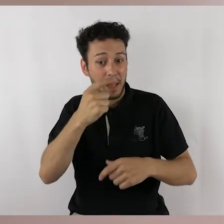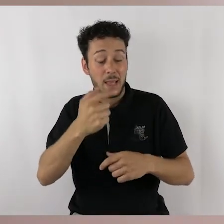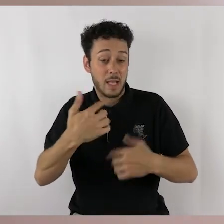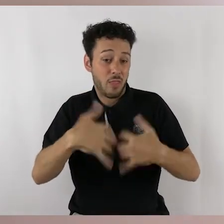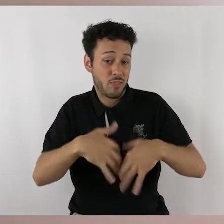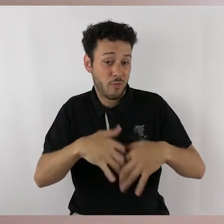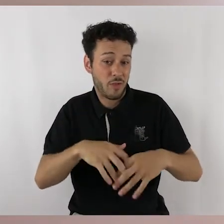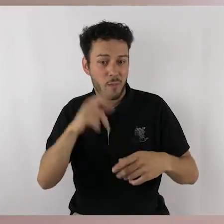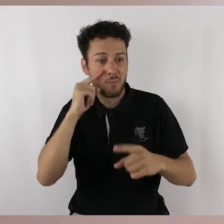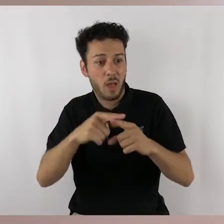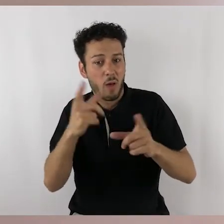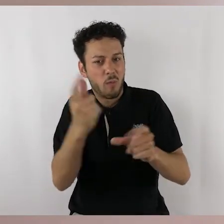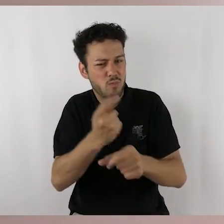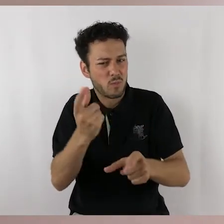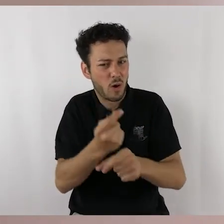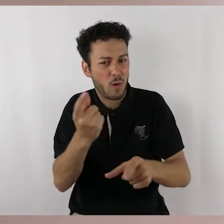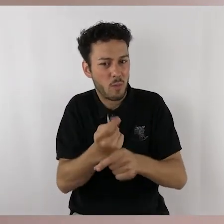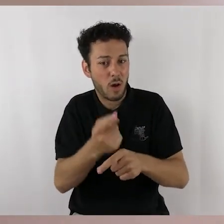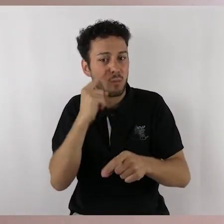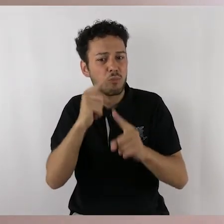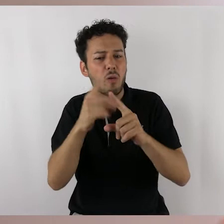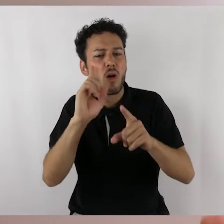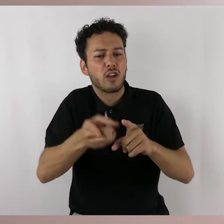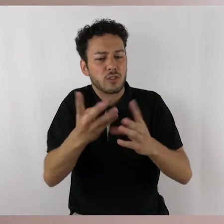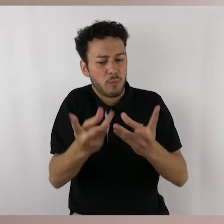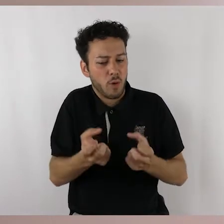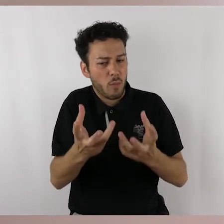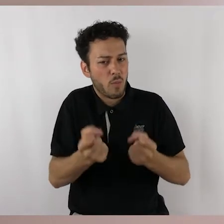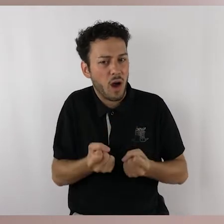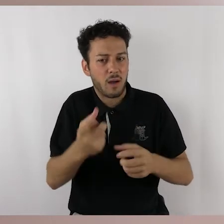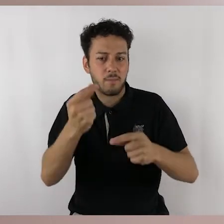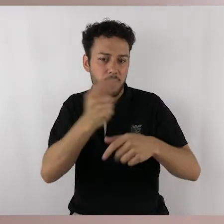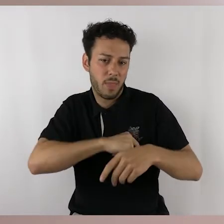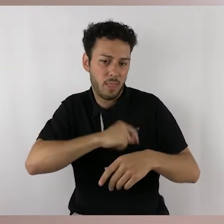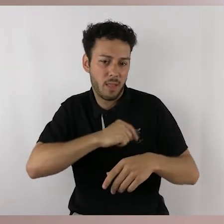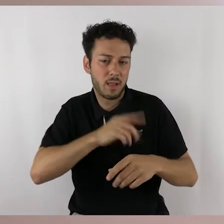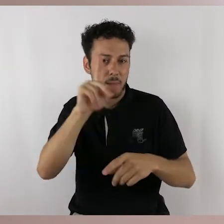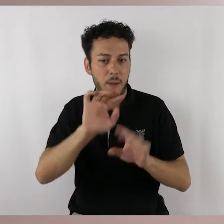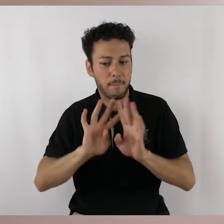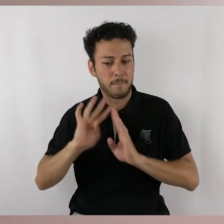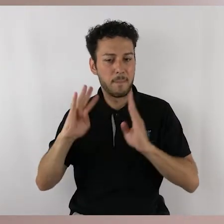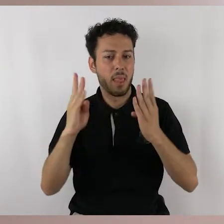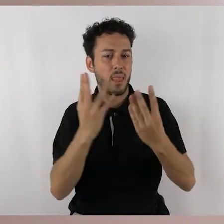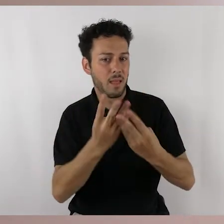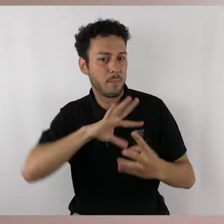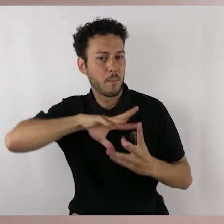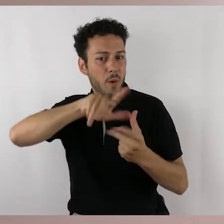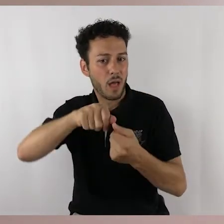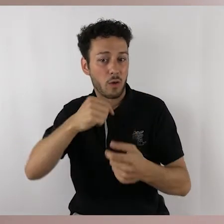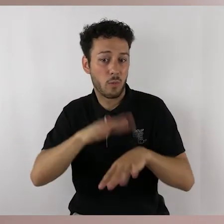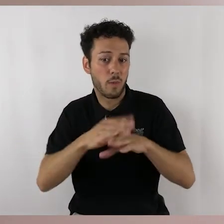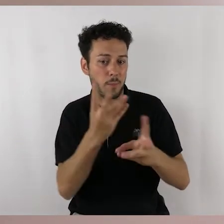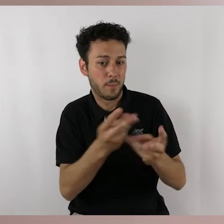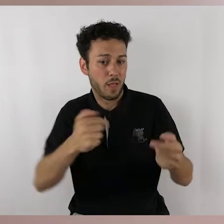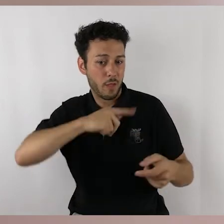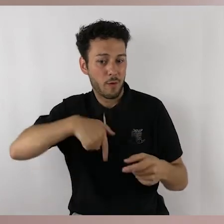todas as outras questões de consumo É uma questão de poupança na nossa carteira mas também foi oferecido recursos do planeta Já que